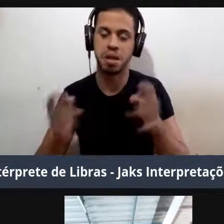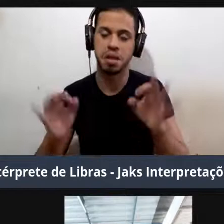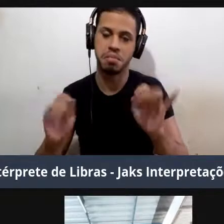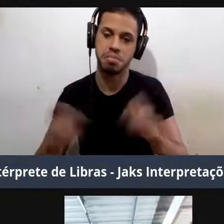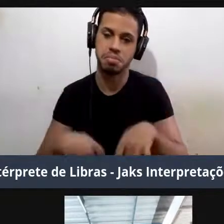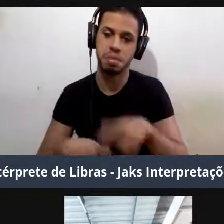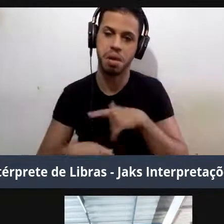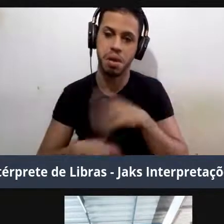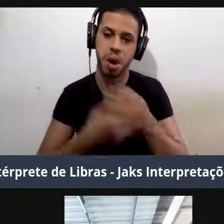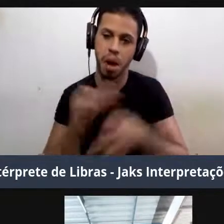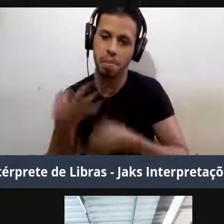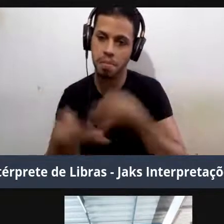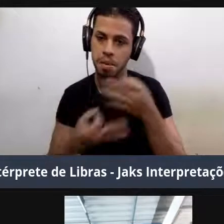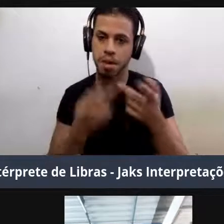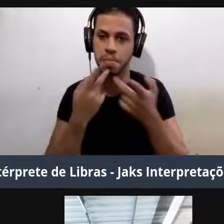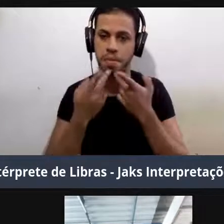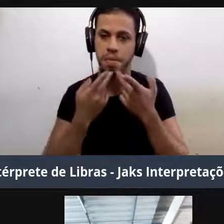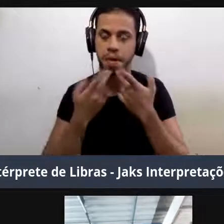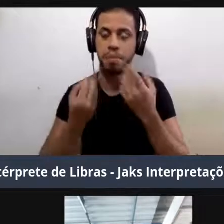isso.